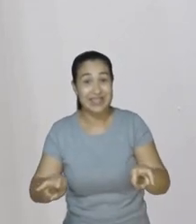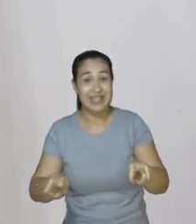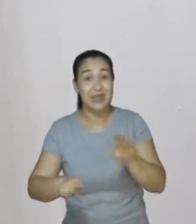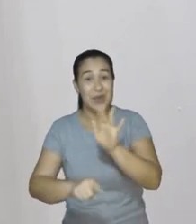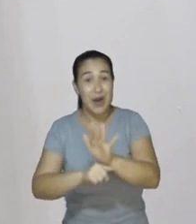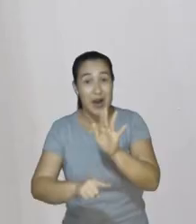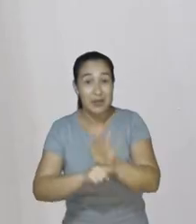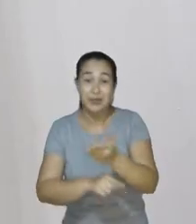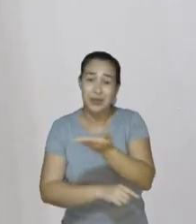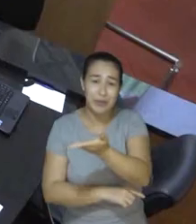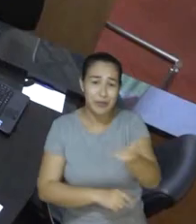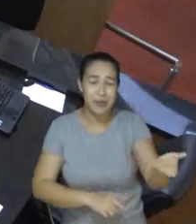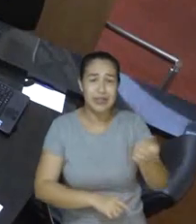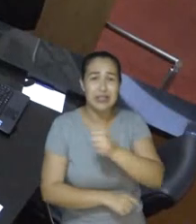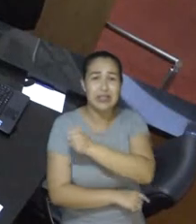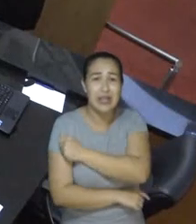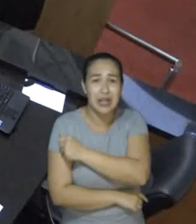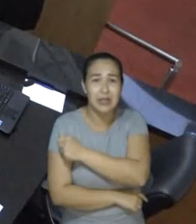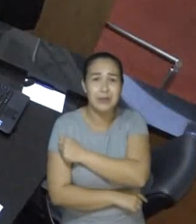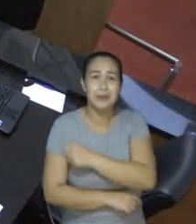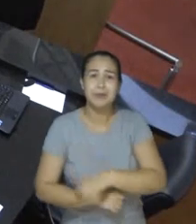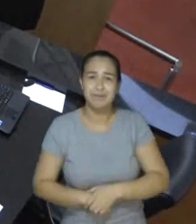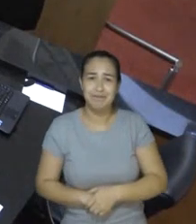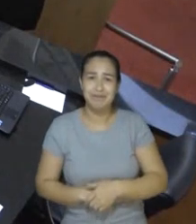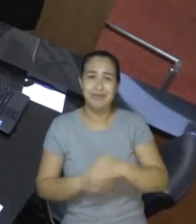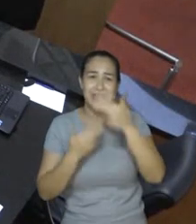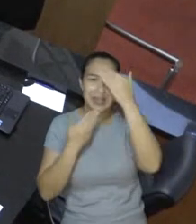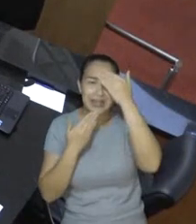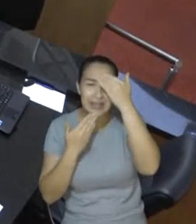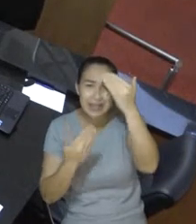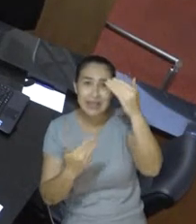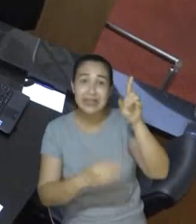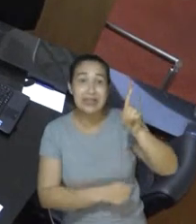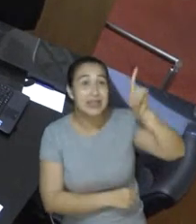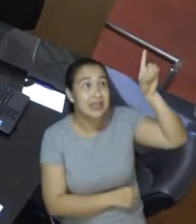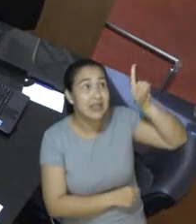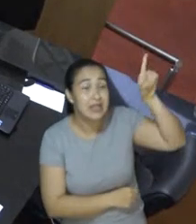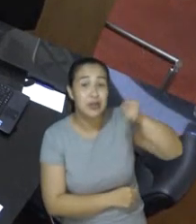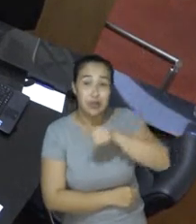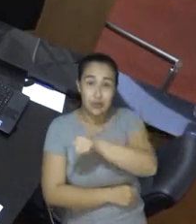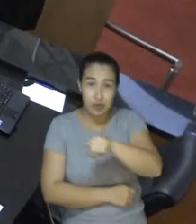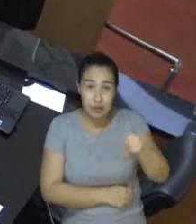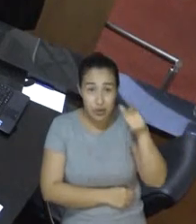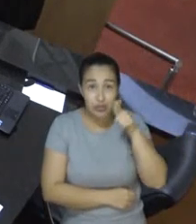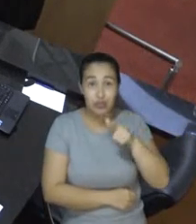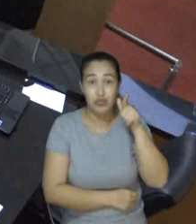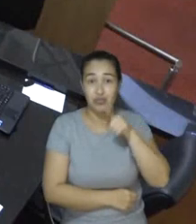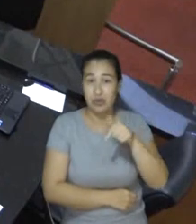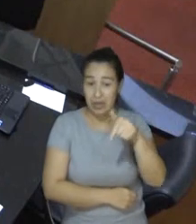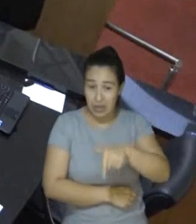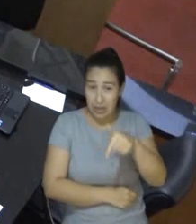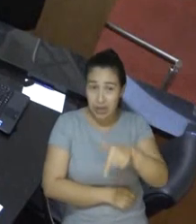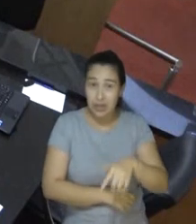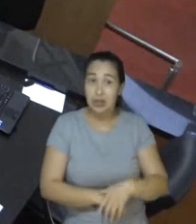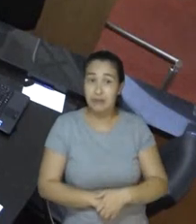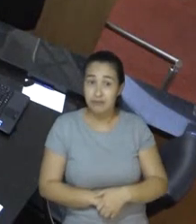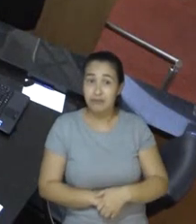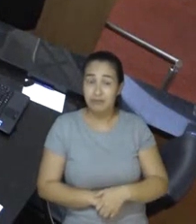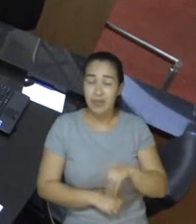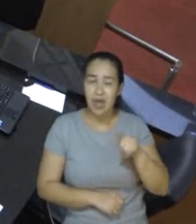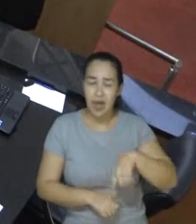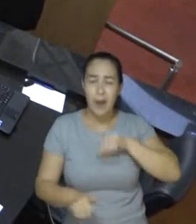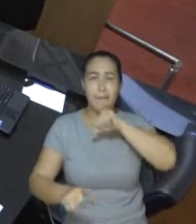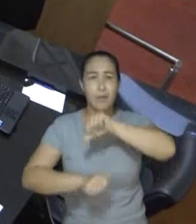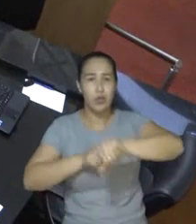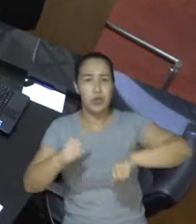projeto, vocês, alunos, agradeçam a Deus pela grande oportunidade que vocês estão tendo, e que isso seja uma mudança para a